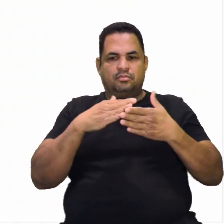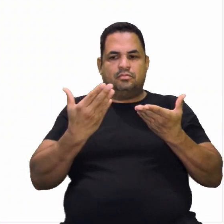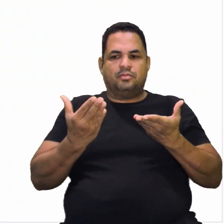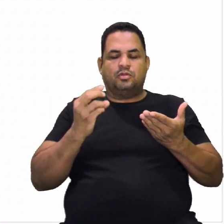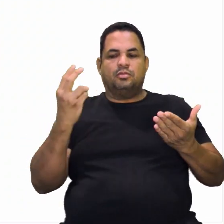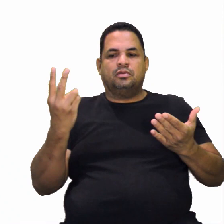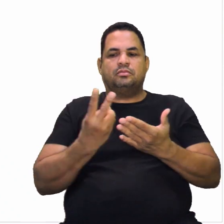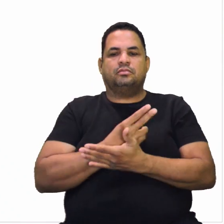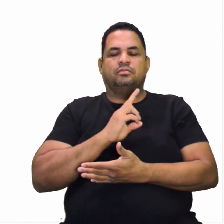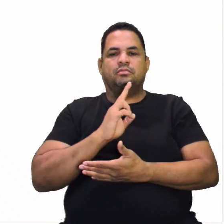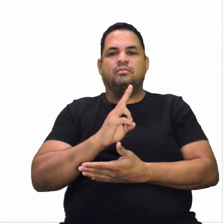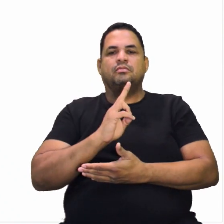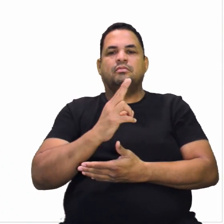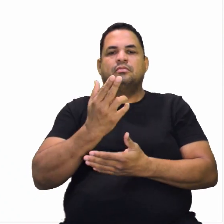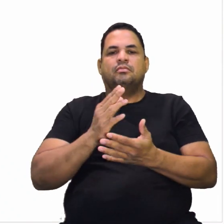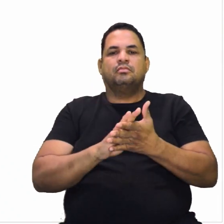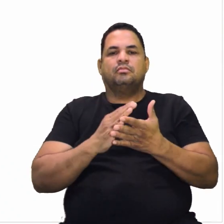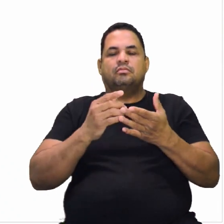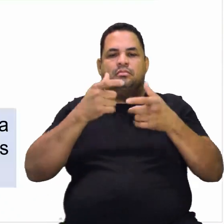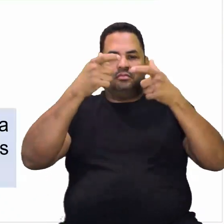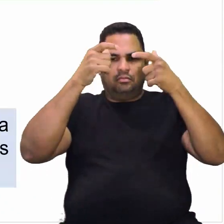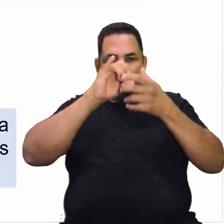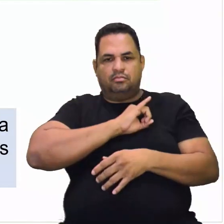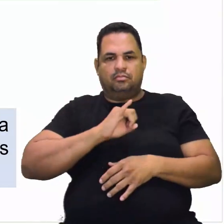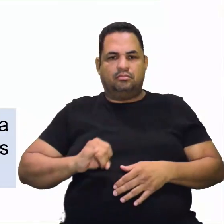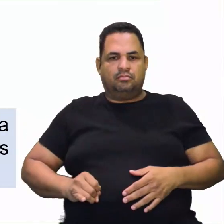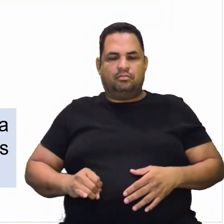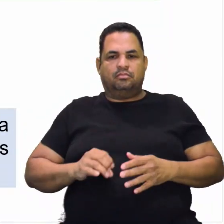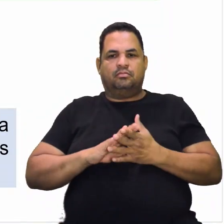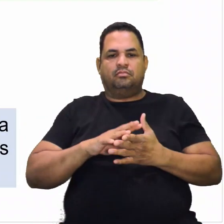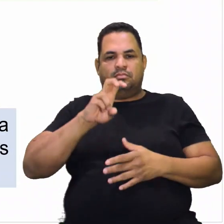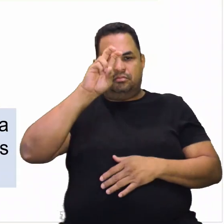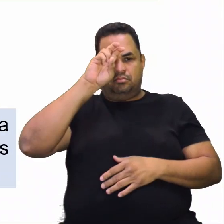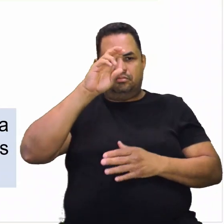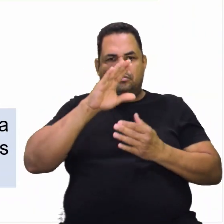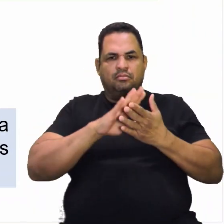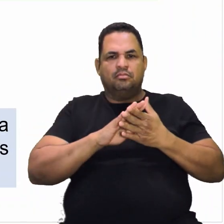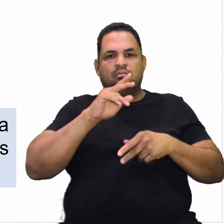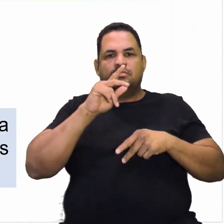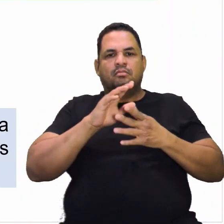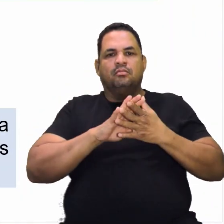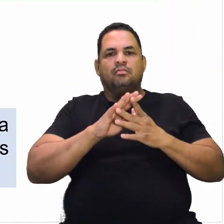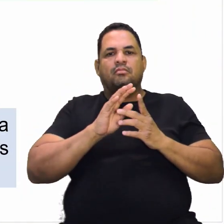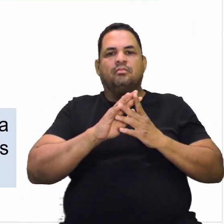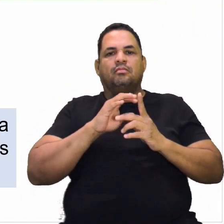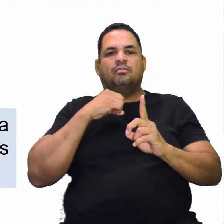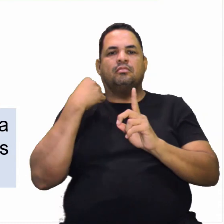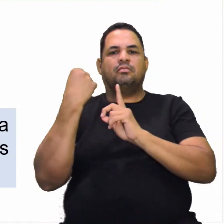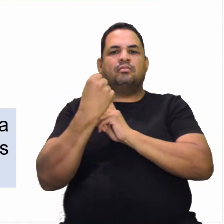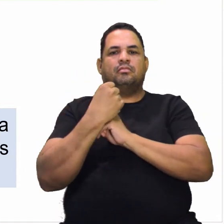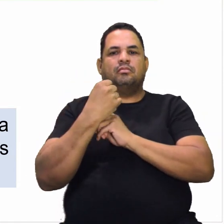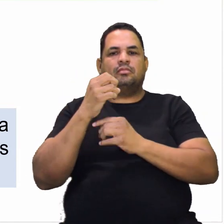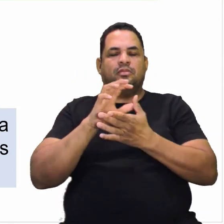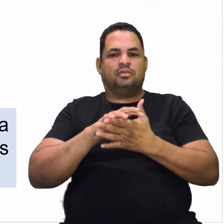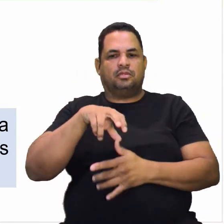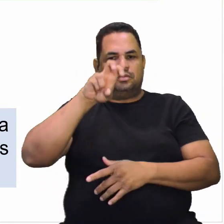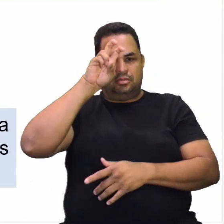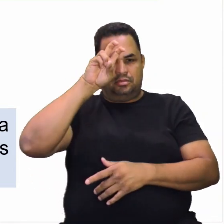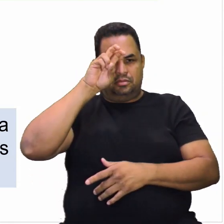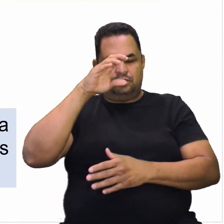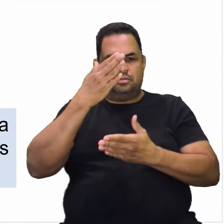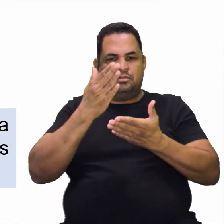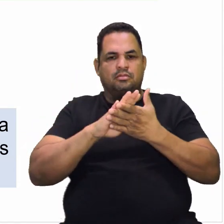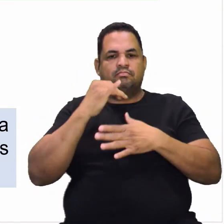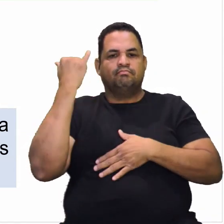esse processo do Império Egípcio aí, ó. A civilização egípcia foi uma das